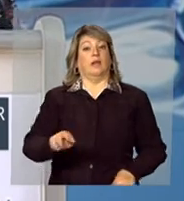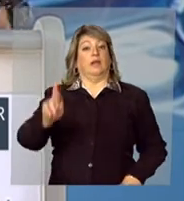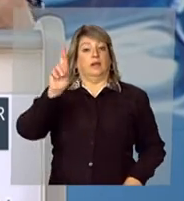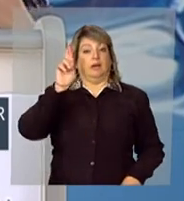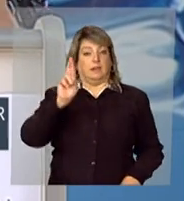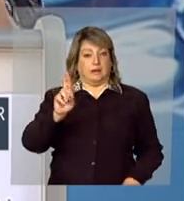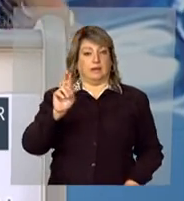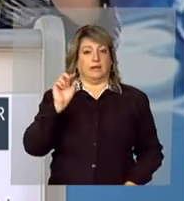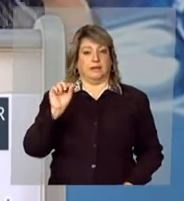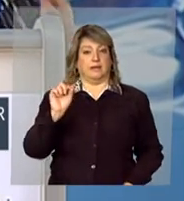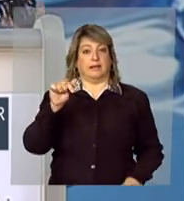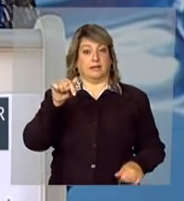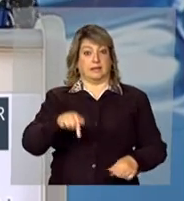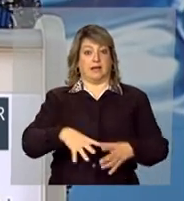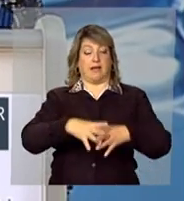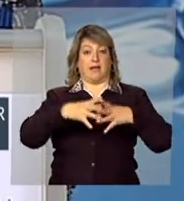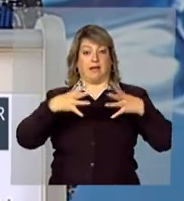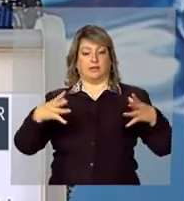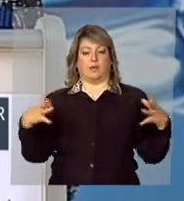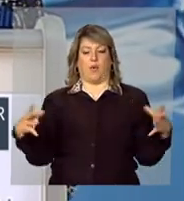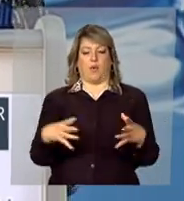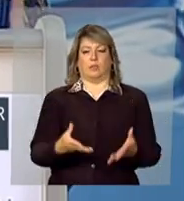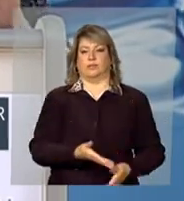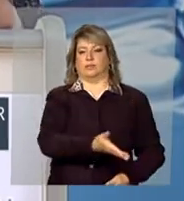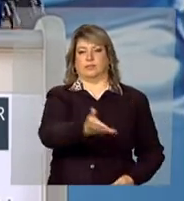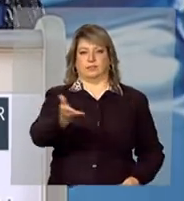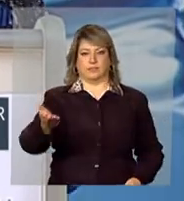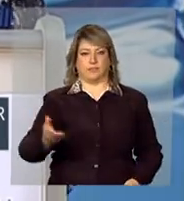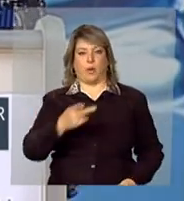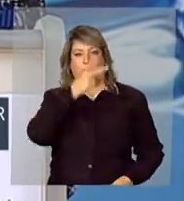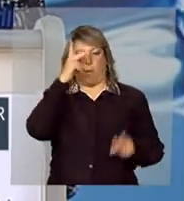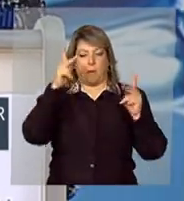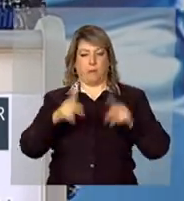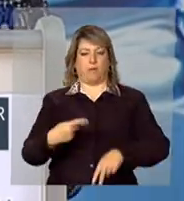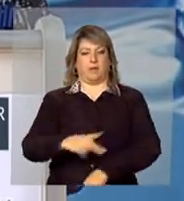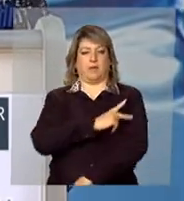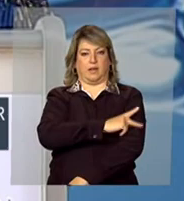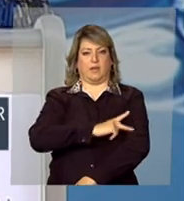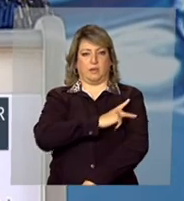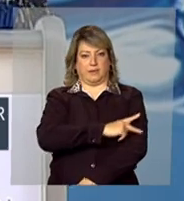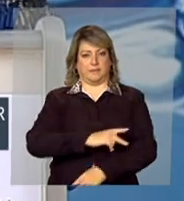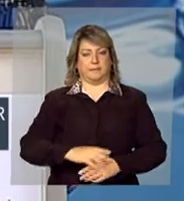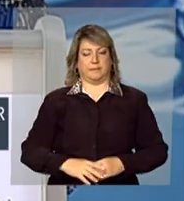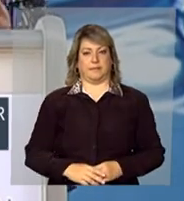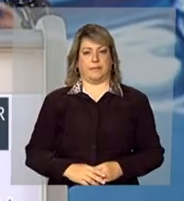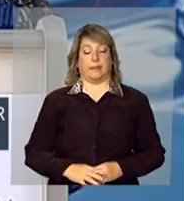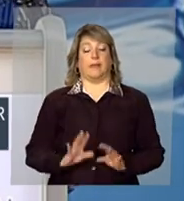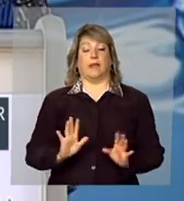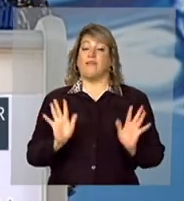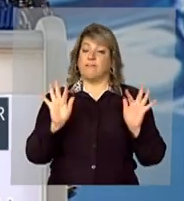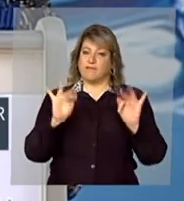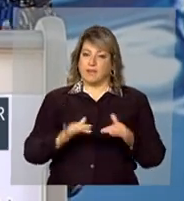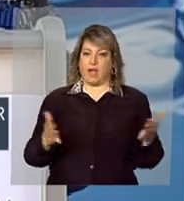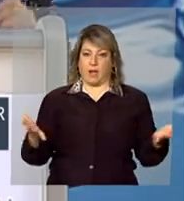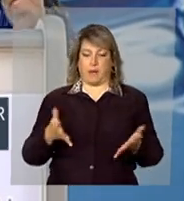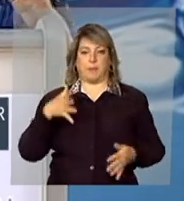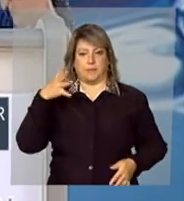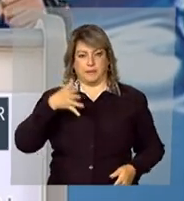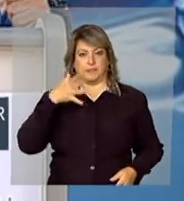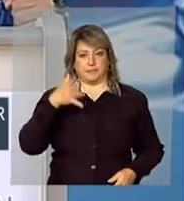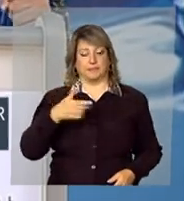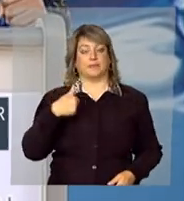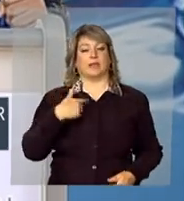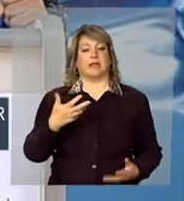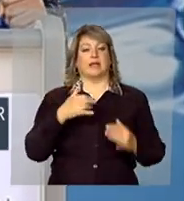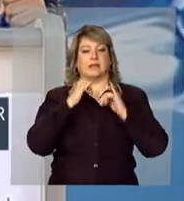representam essa grande comunidade do povo do Piauí. Para finalizar, eu queria